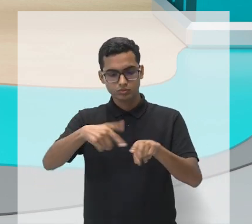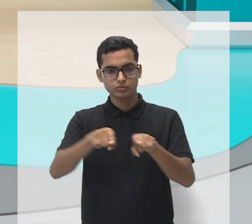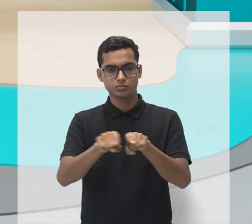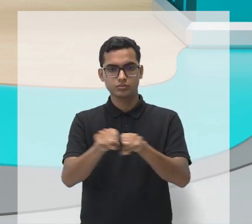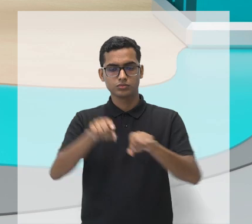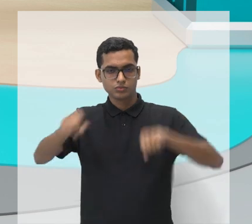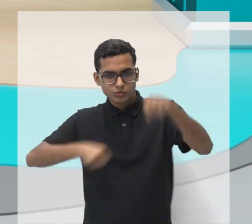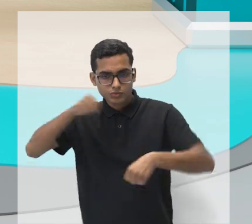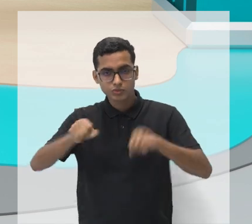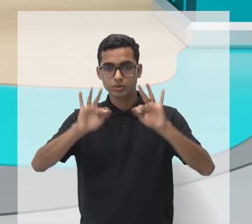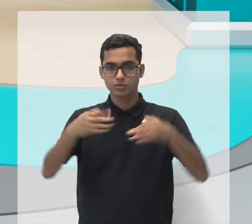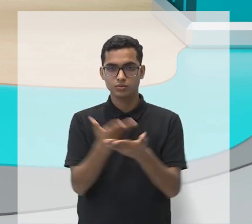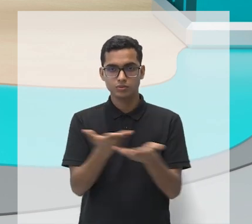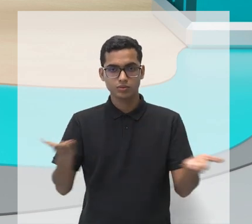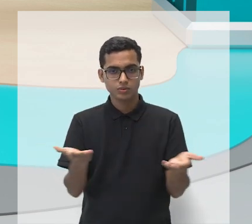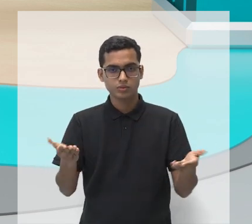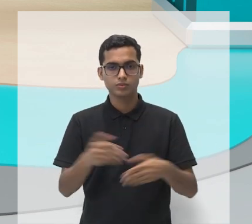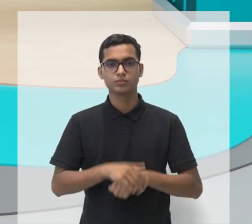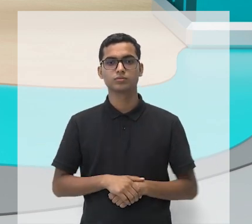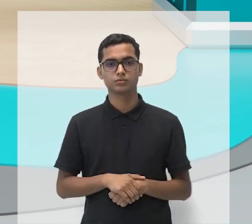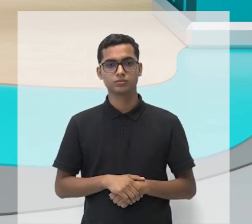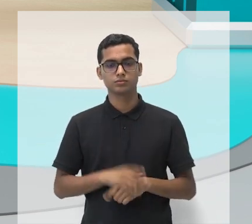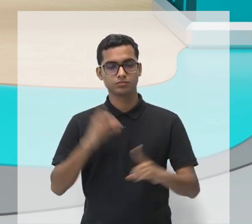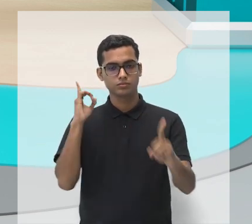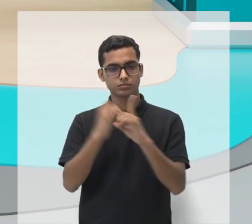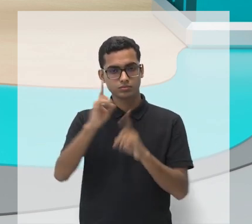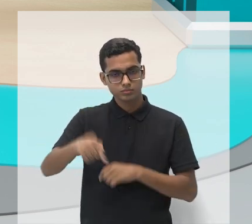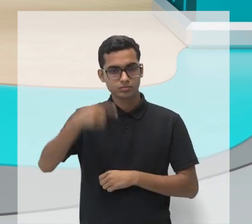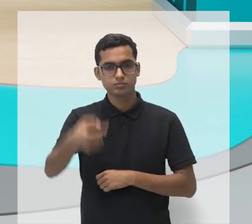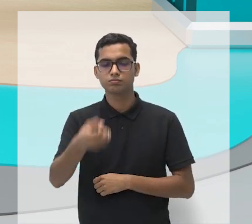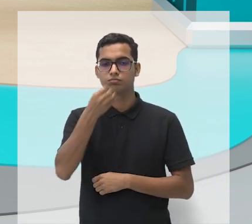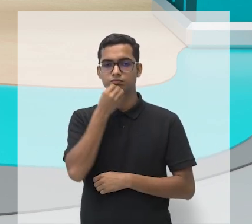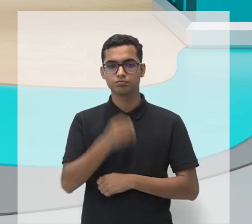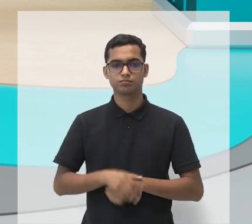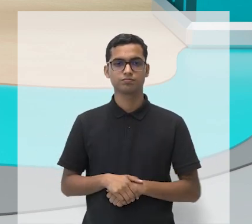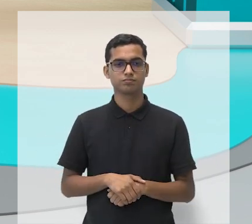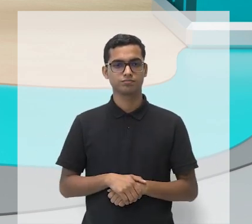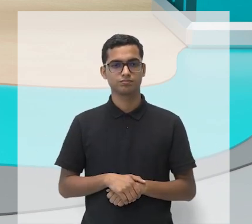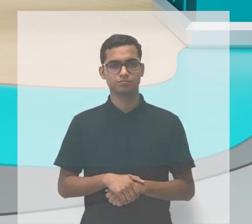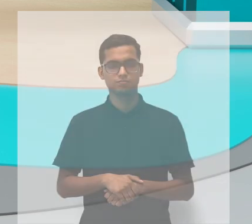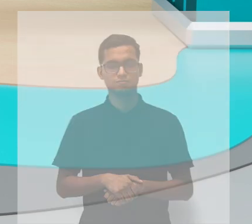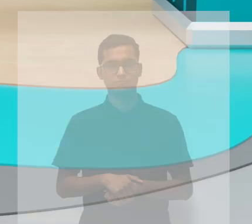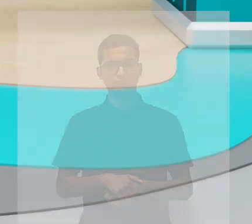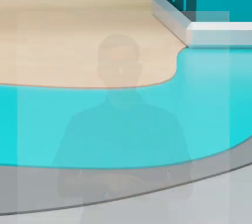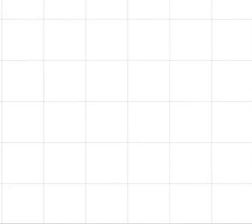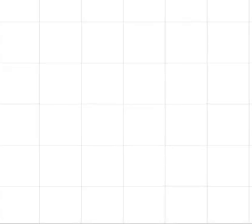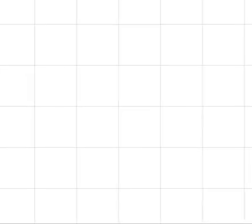bike. A gente finaliza a nossa aula por aqui e a gente se encontra numa próxima oportunidade.